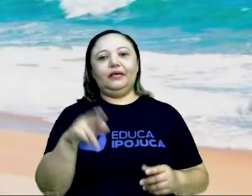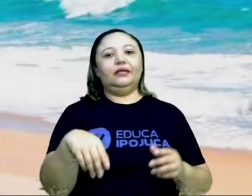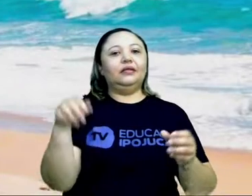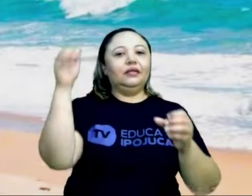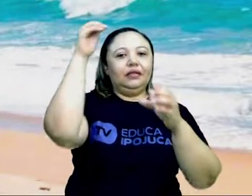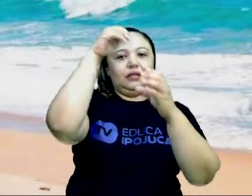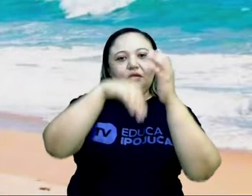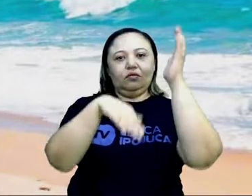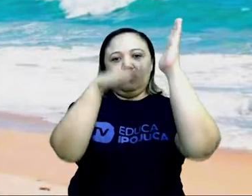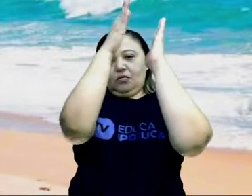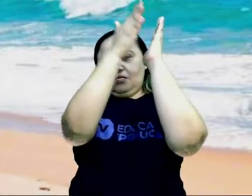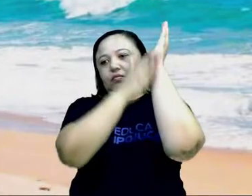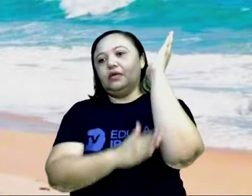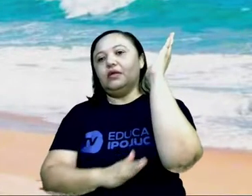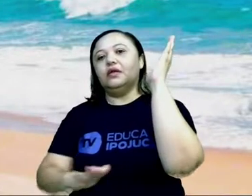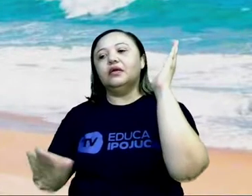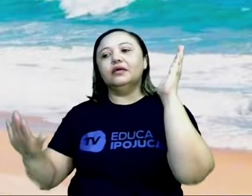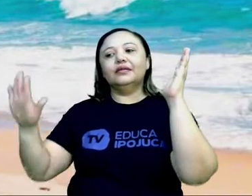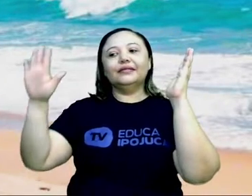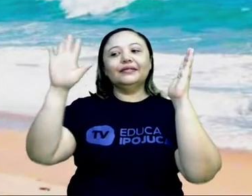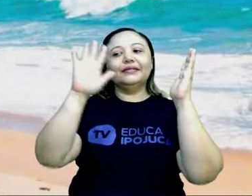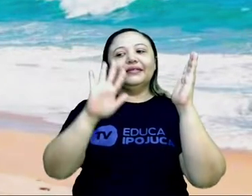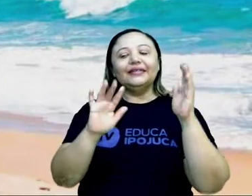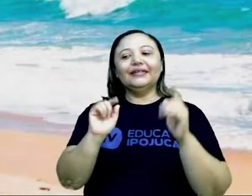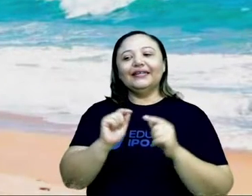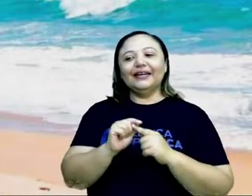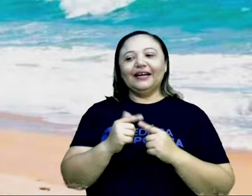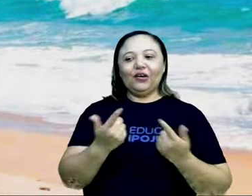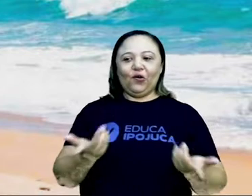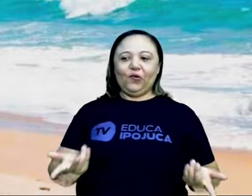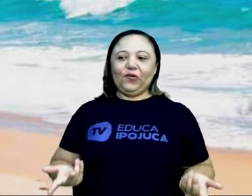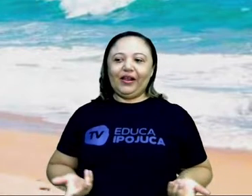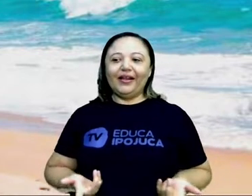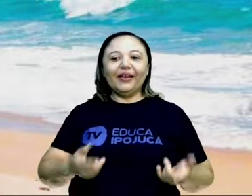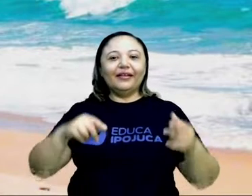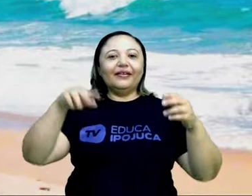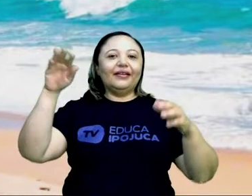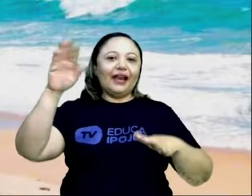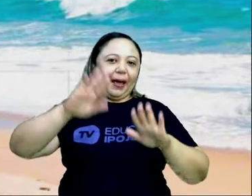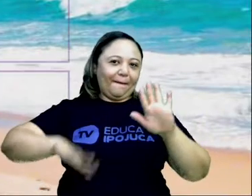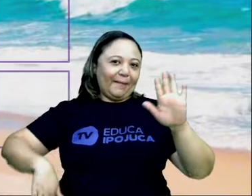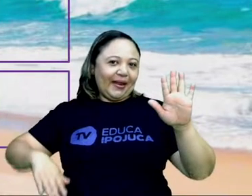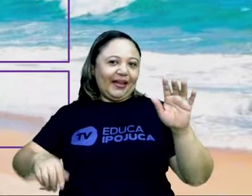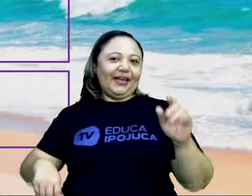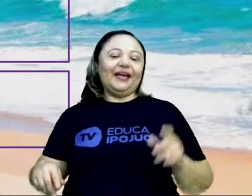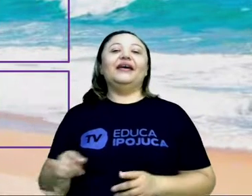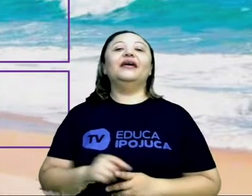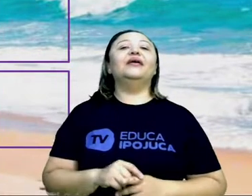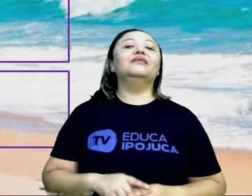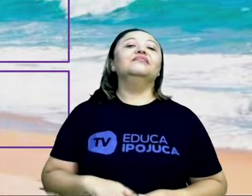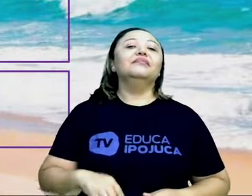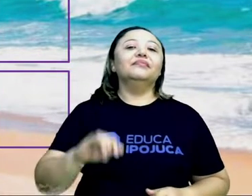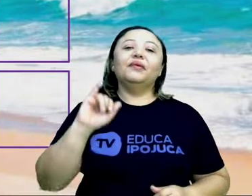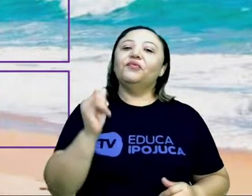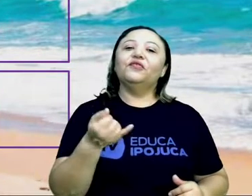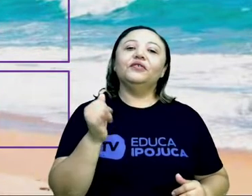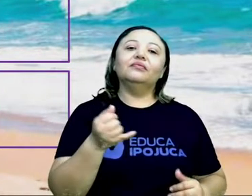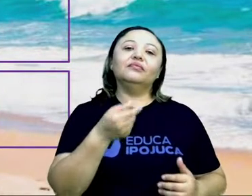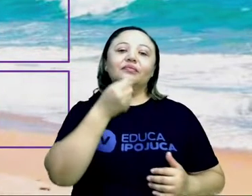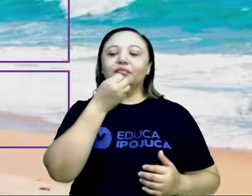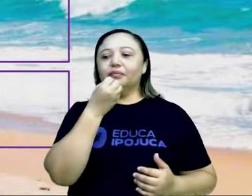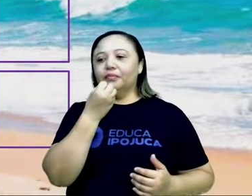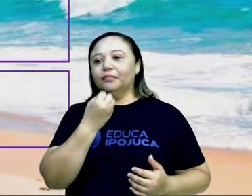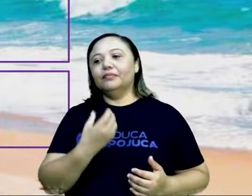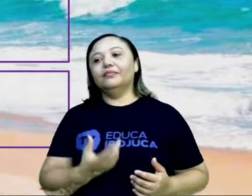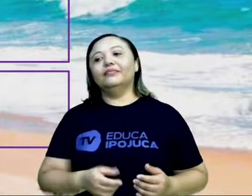certo? Para isso, vim aqui à praia, aproveitar um pouquinho e nessa praia a gente vai fazer um